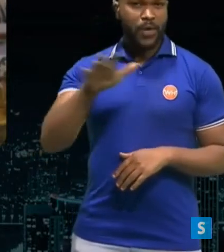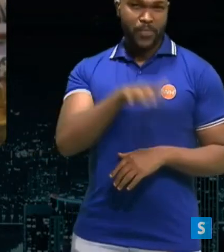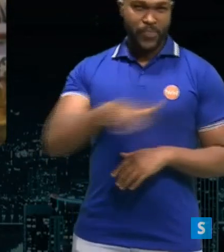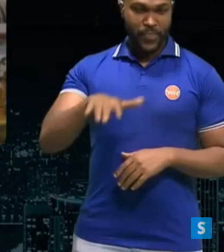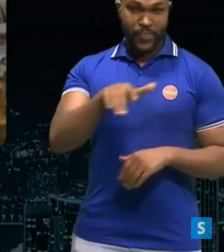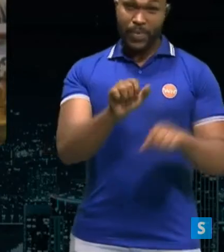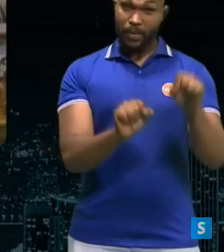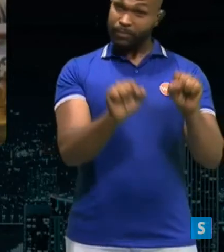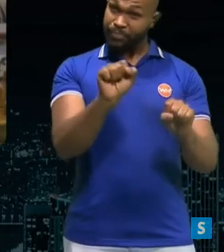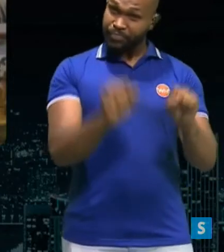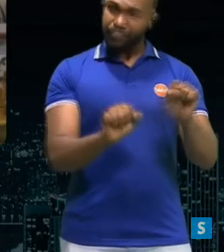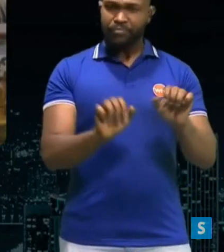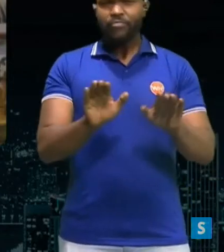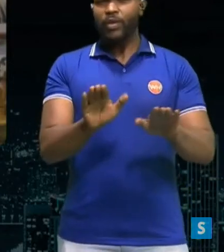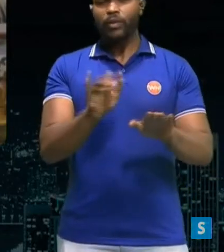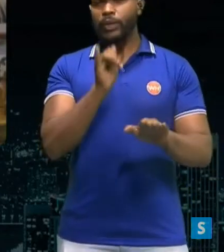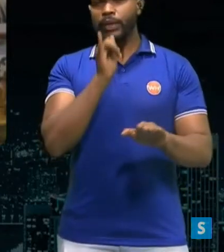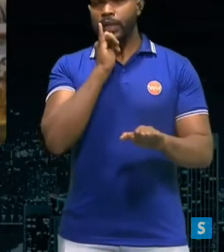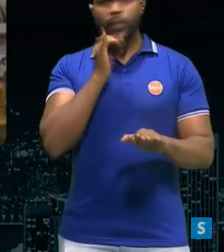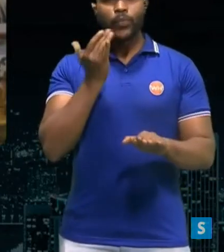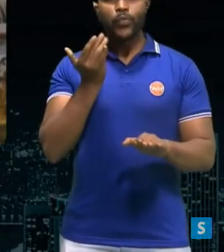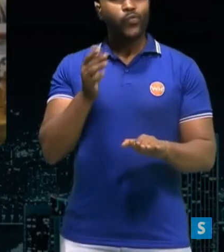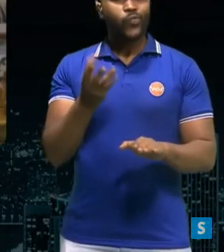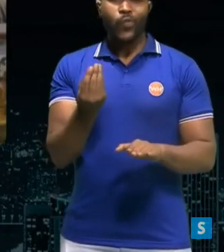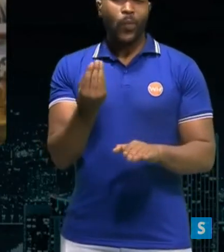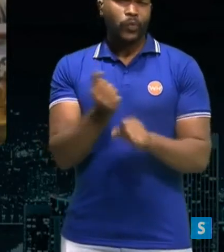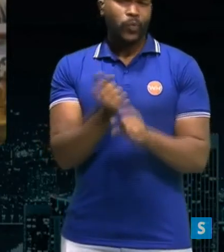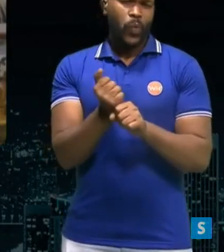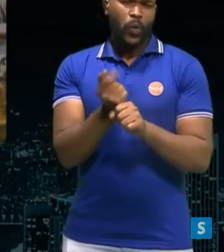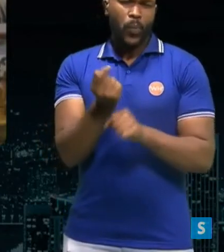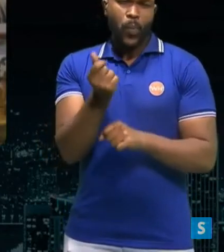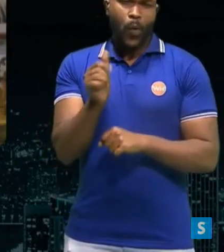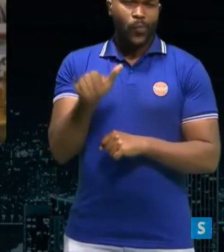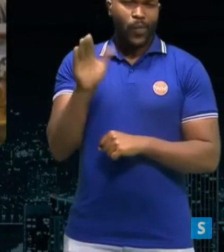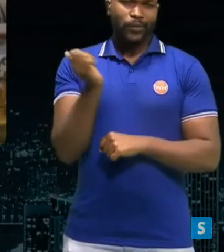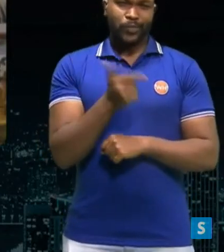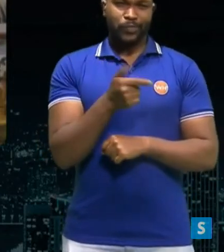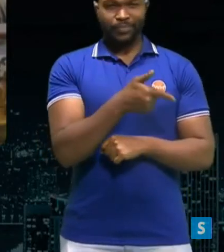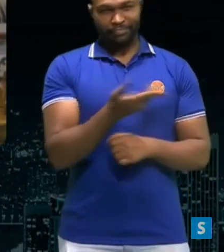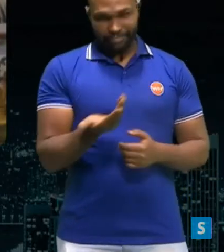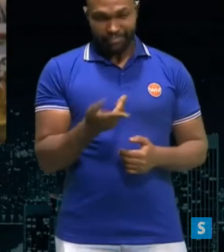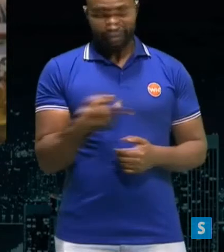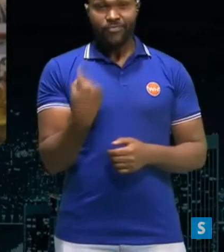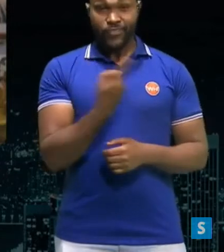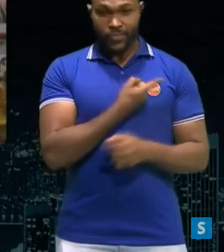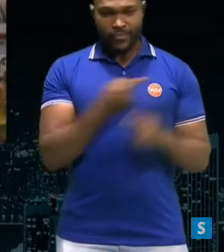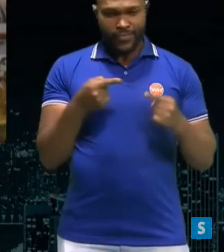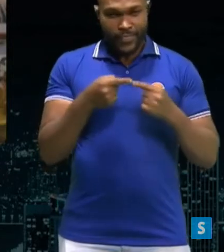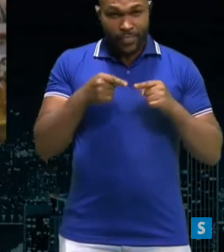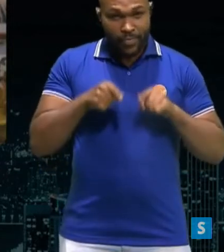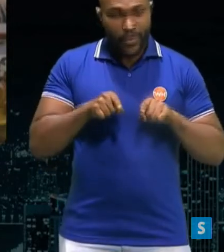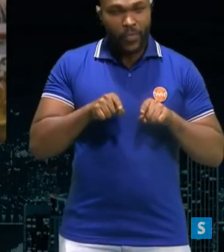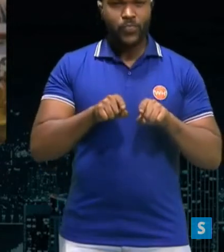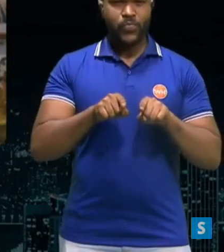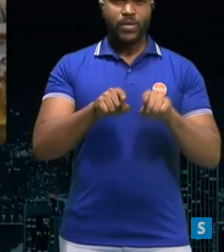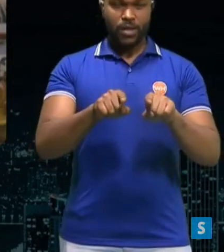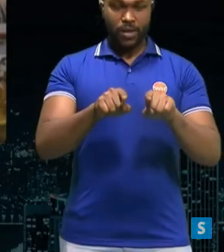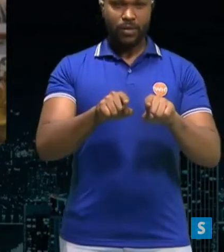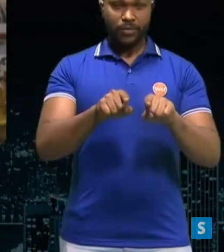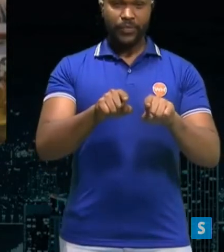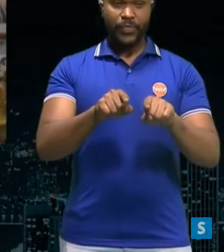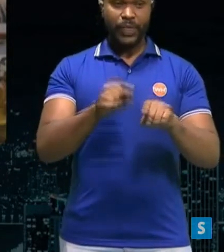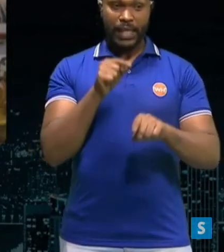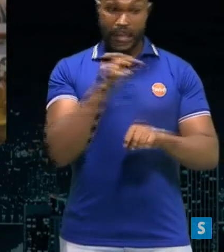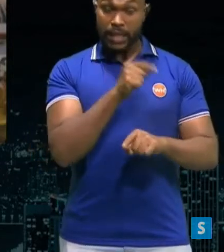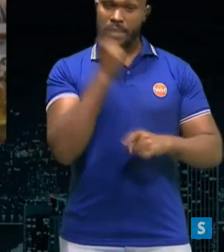mercado da indústria Mas isso não é muito também só poucos anos a mais Então a gente está alinhado como a gente